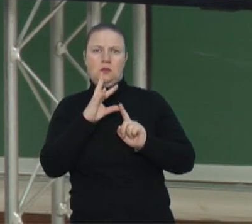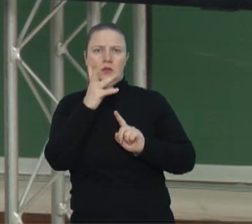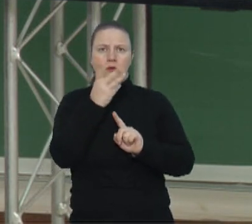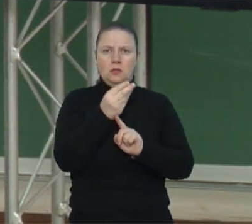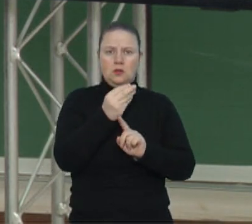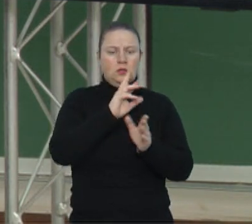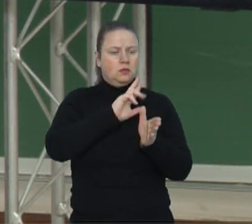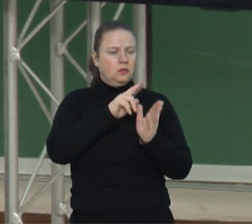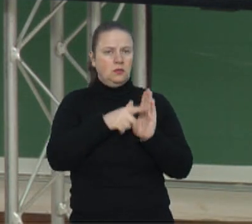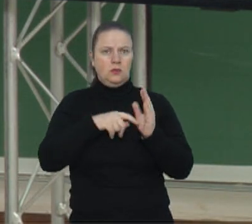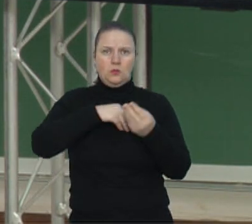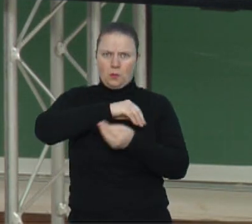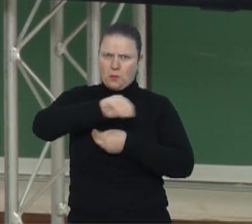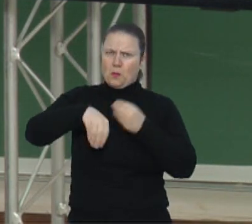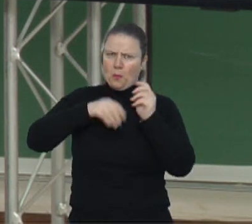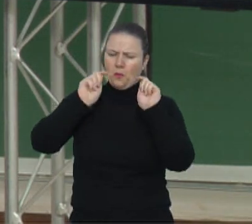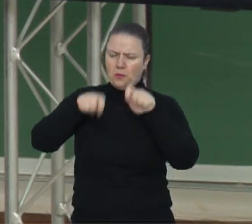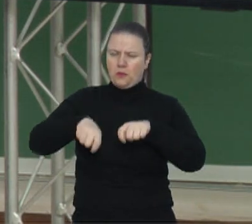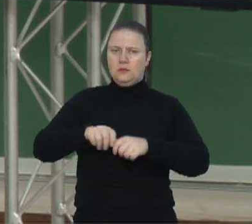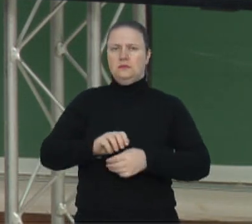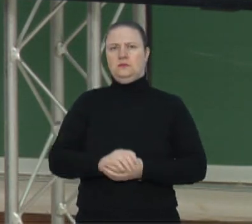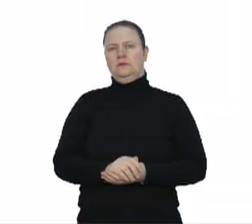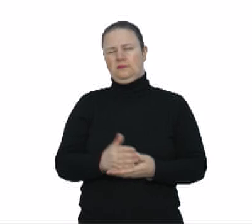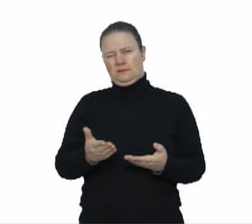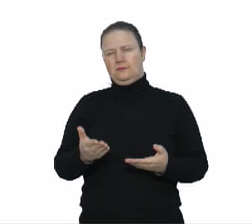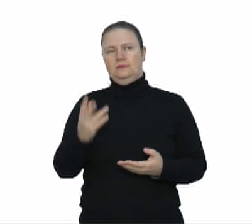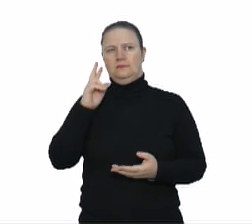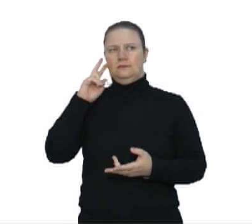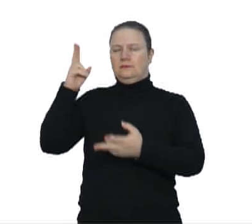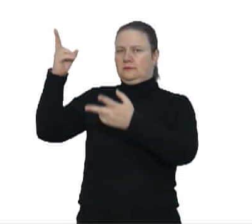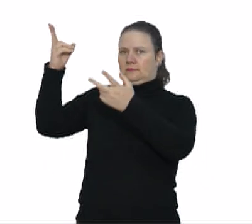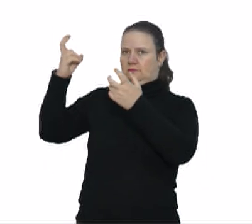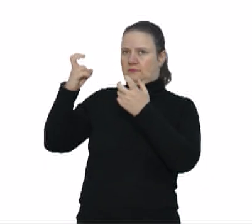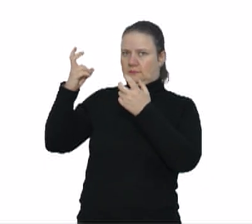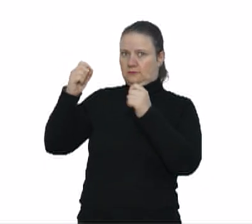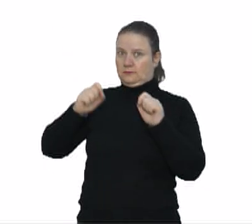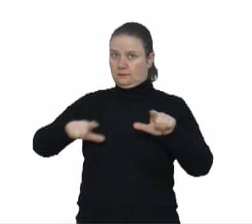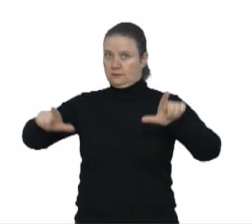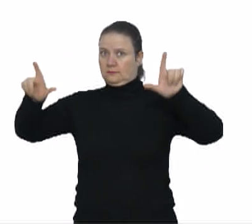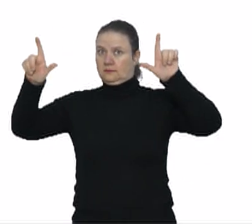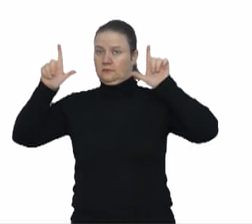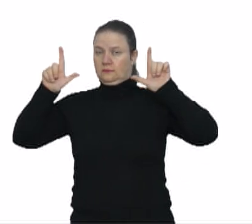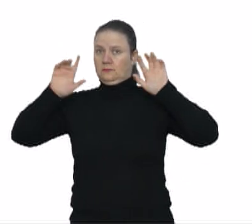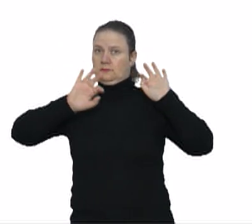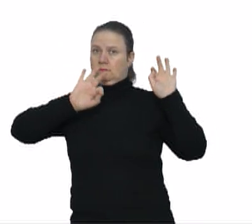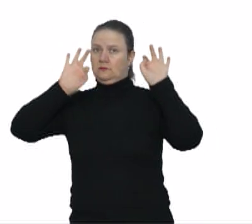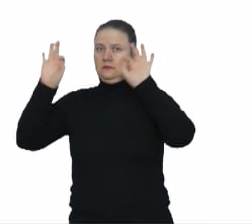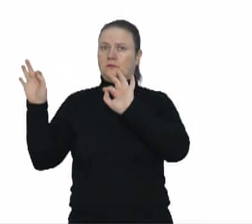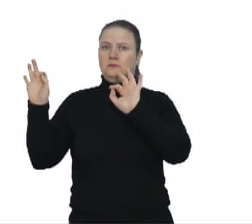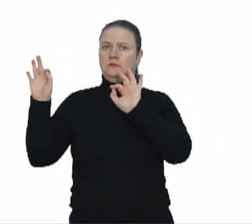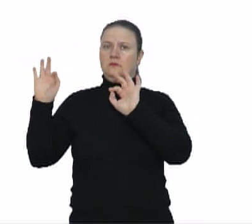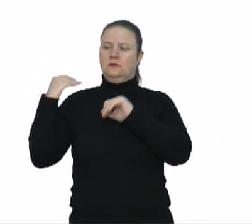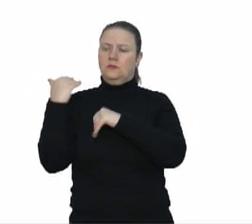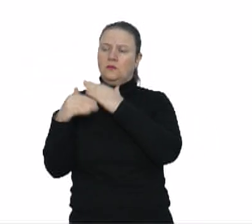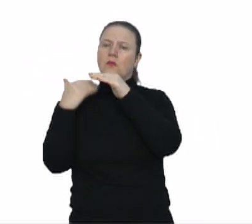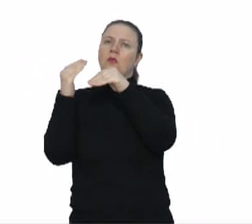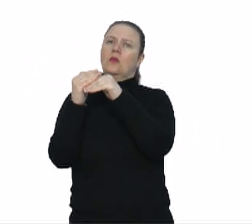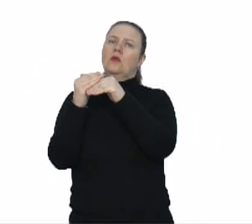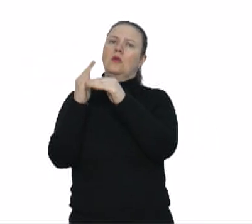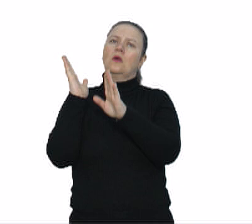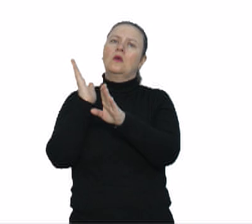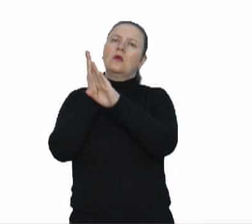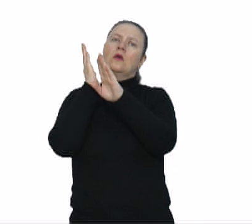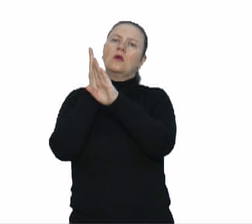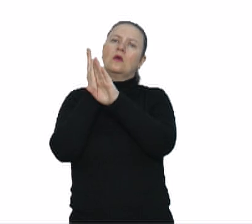vão perceber melhor. Você verá a imagem de uma obra que segue o tipo de ação desenvolvida pela assemblagem.